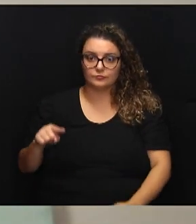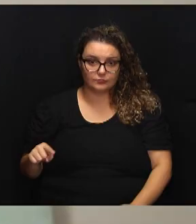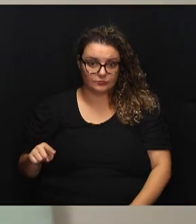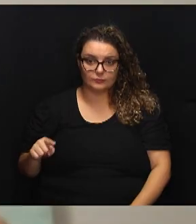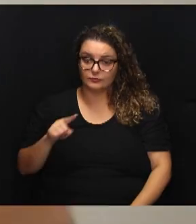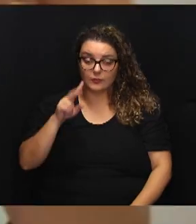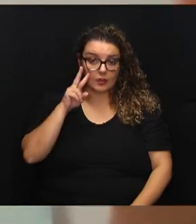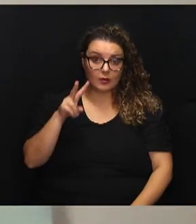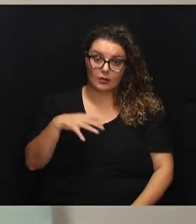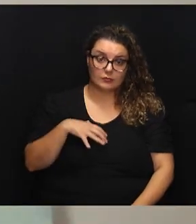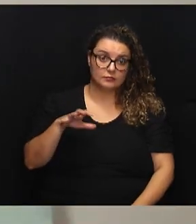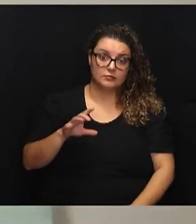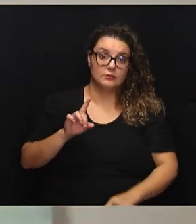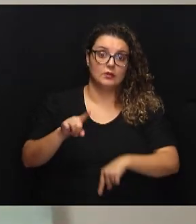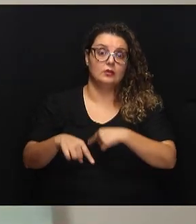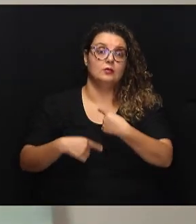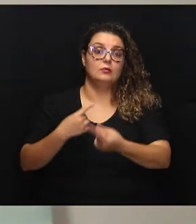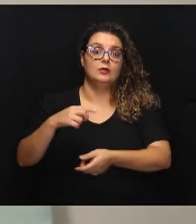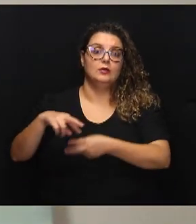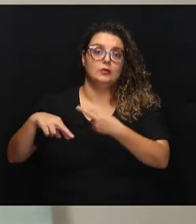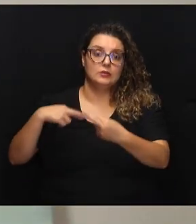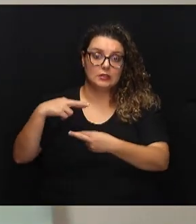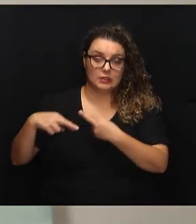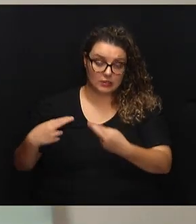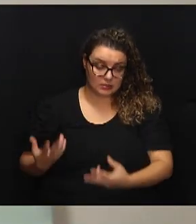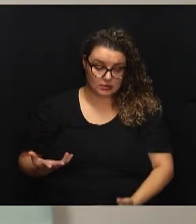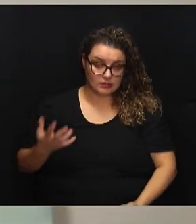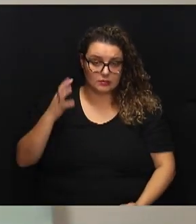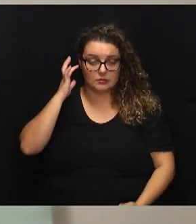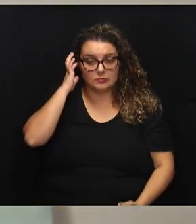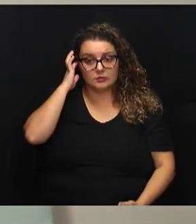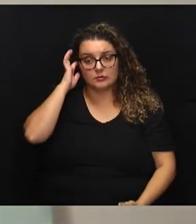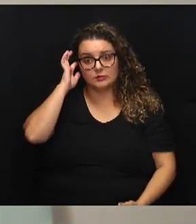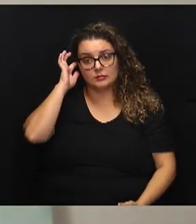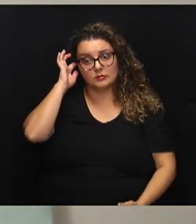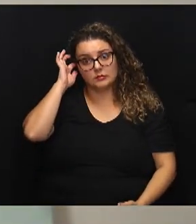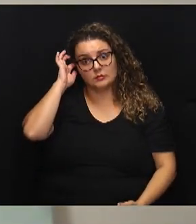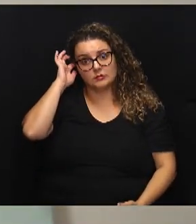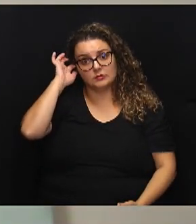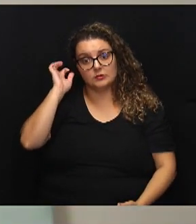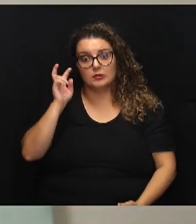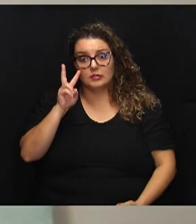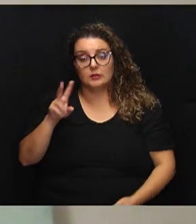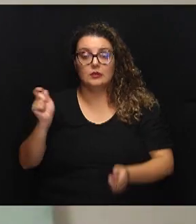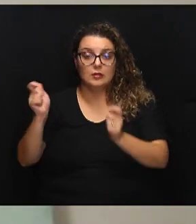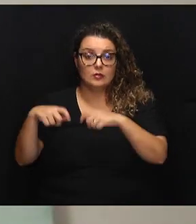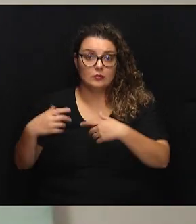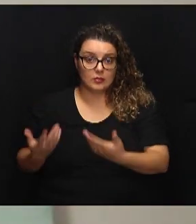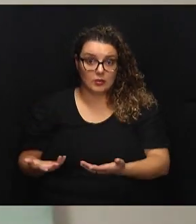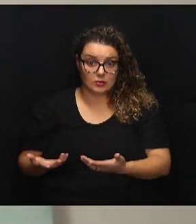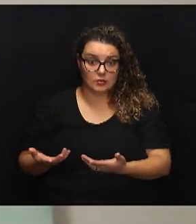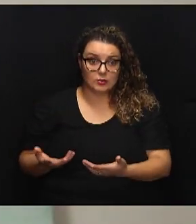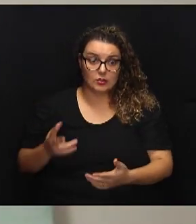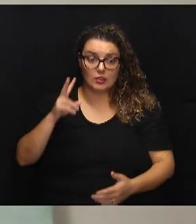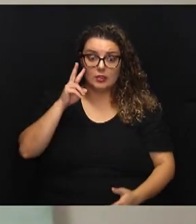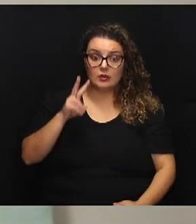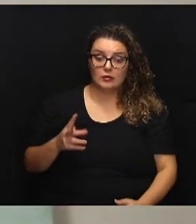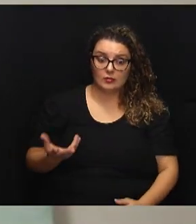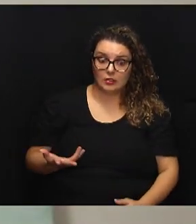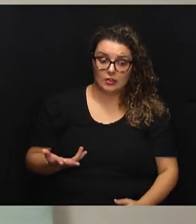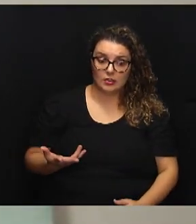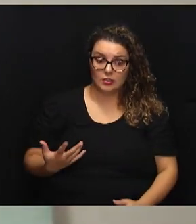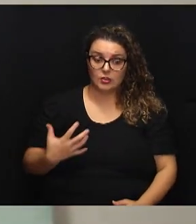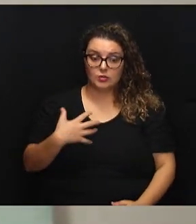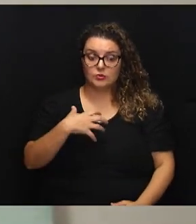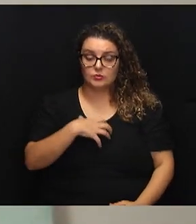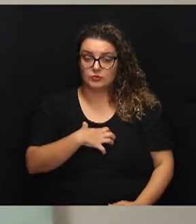muitas vezes ela já tem uma outra relação, né? Ela vê como uma possibilidade, ela vê como uma